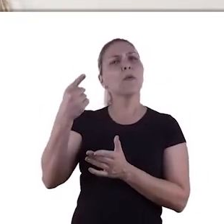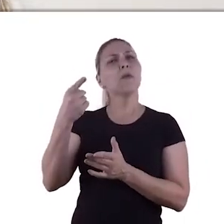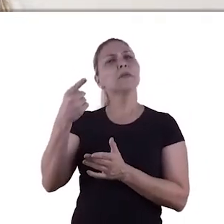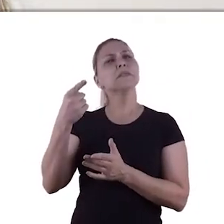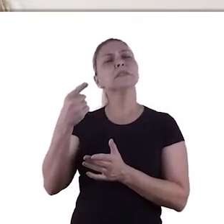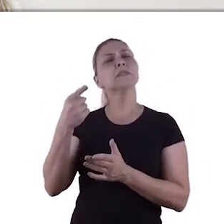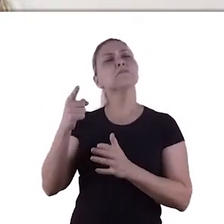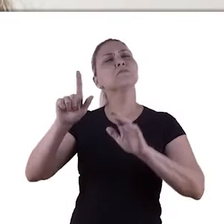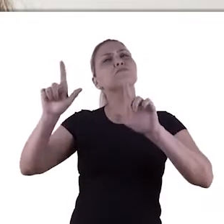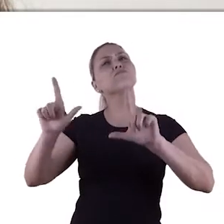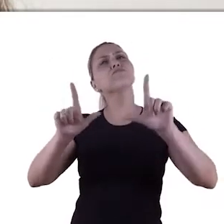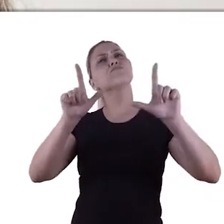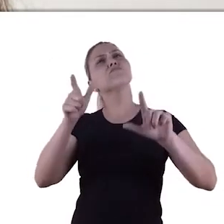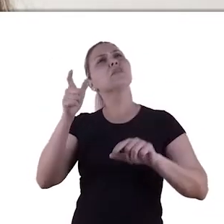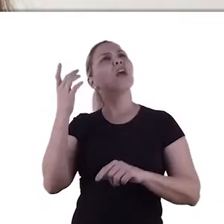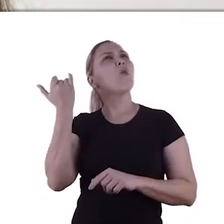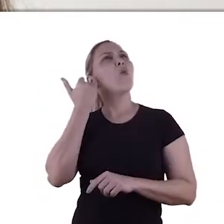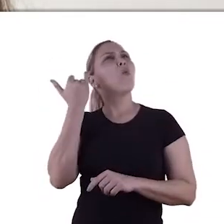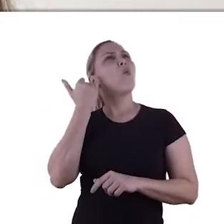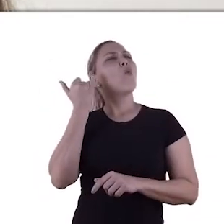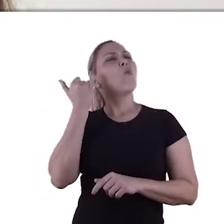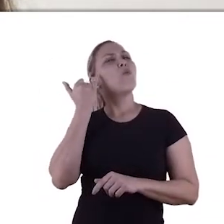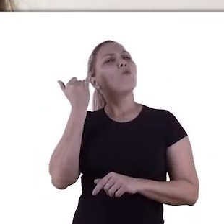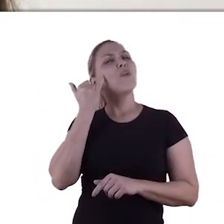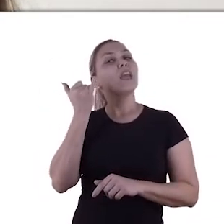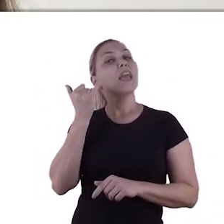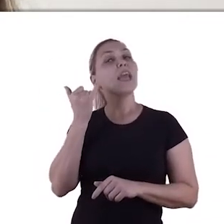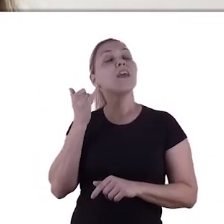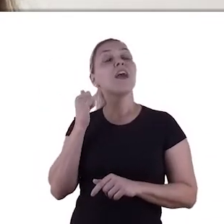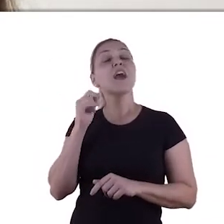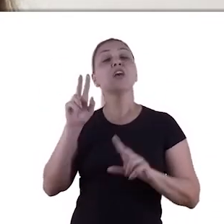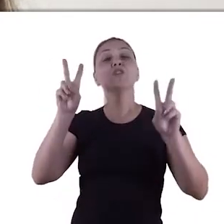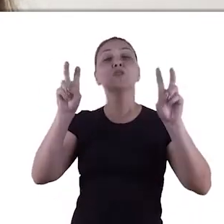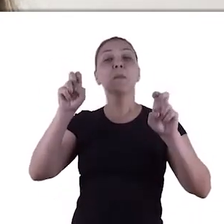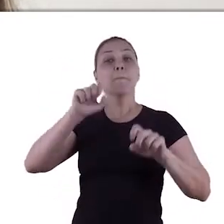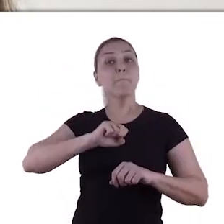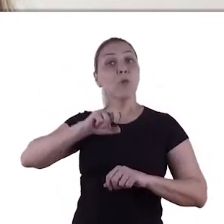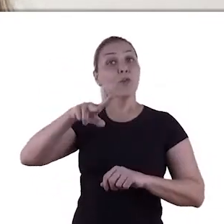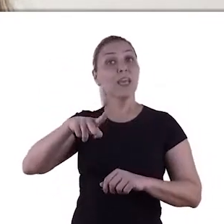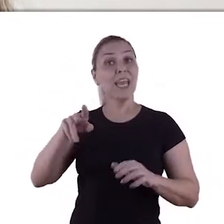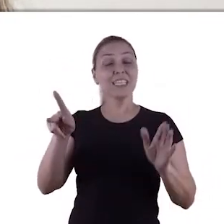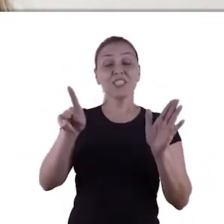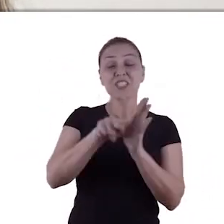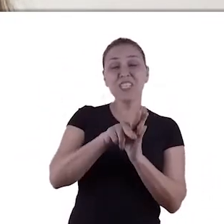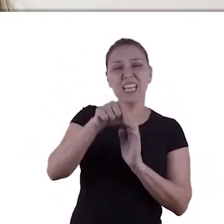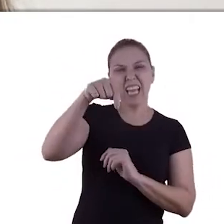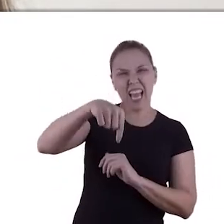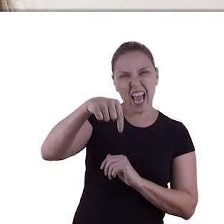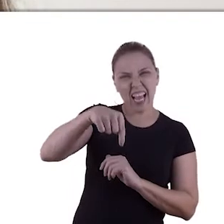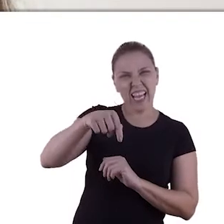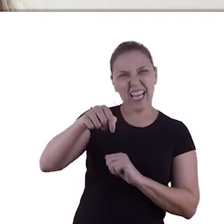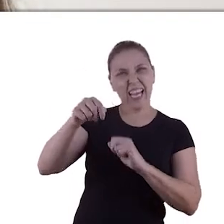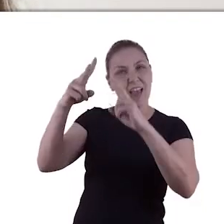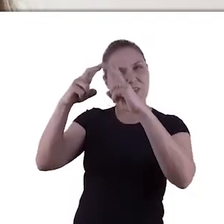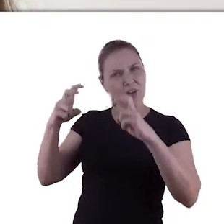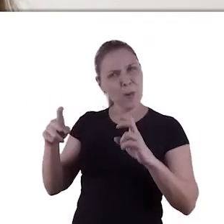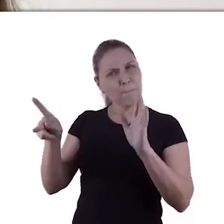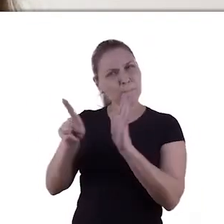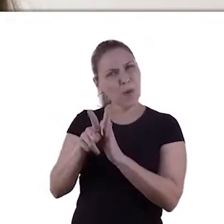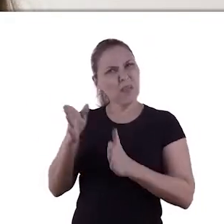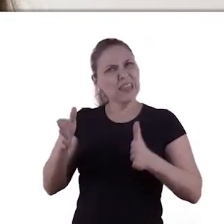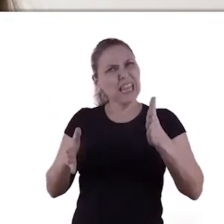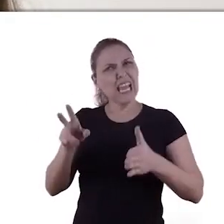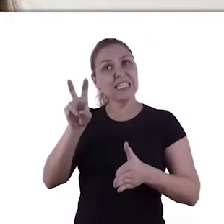os portugueses que chegaram aqui na ilha, por volta da década de